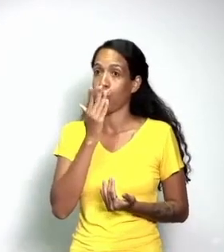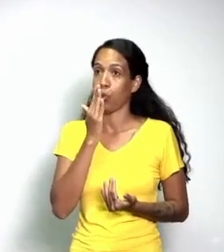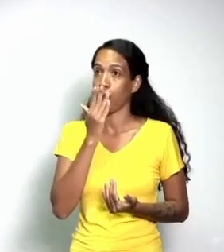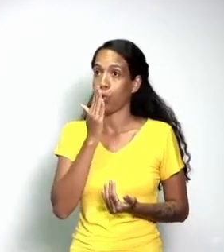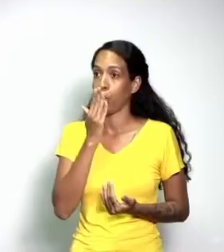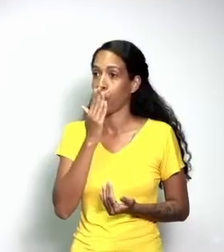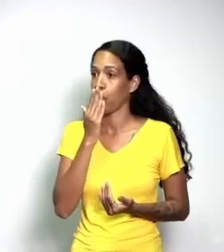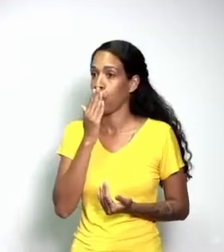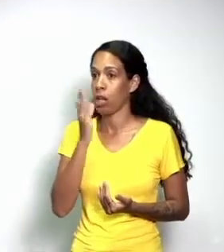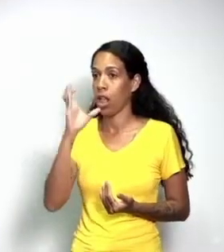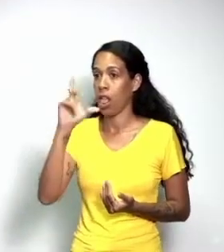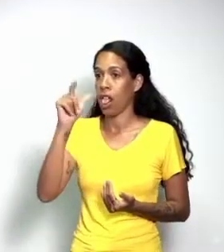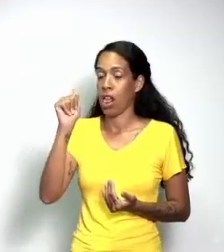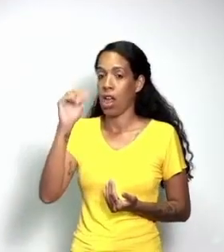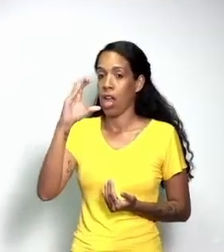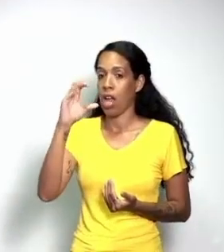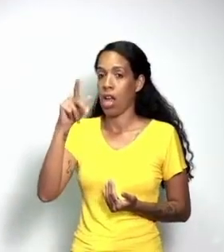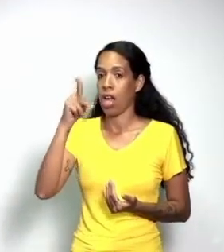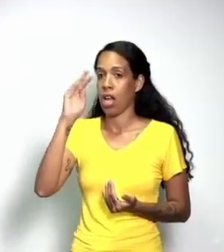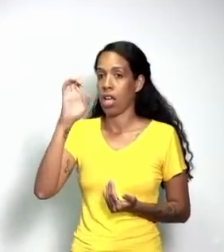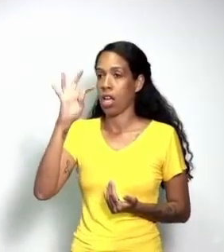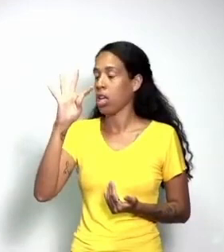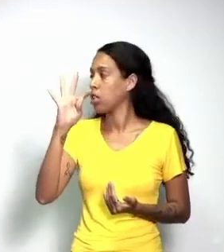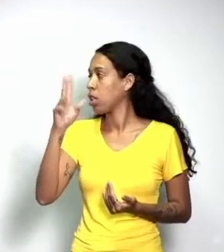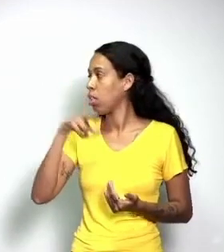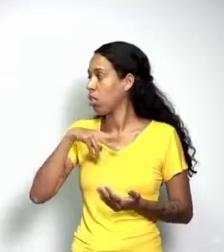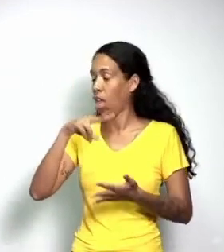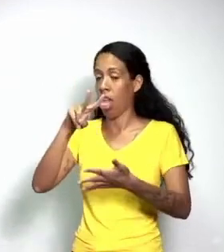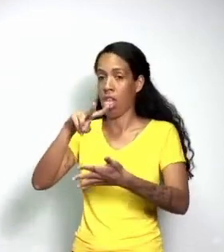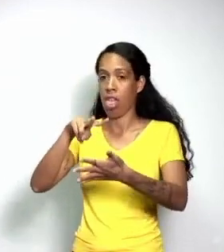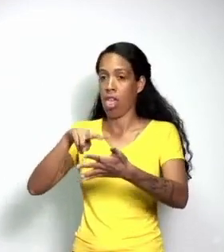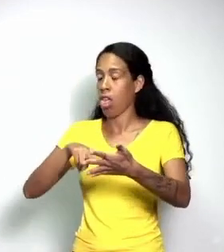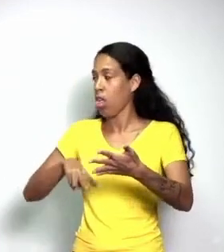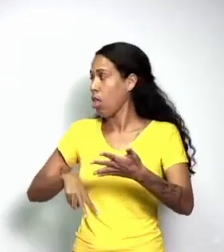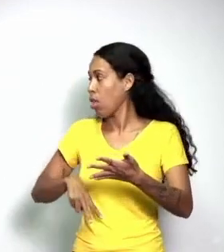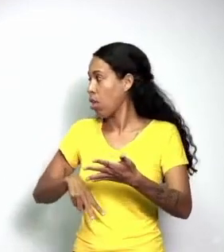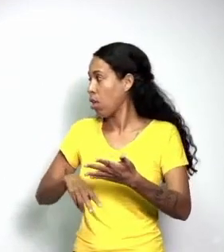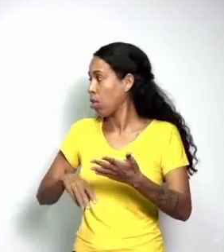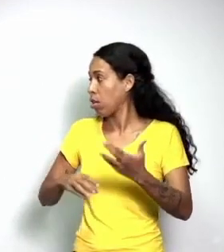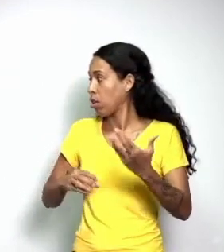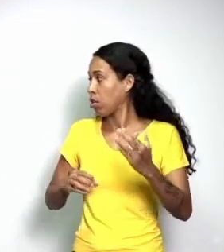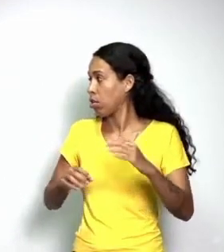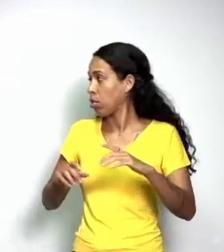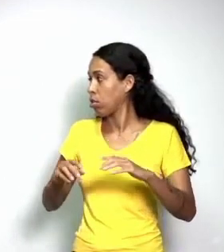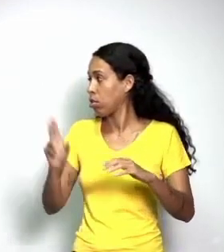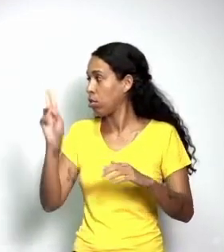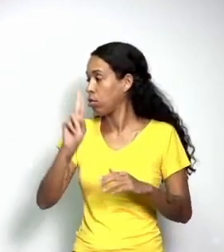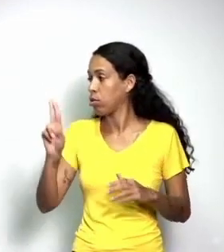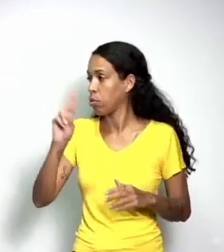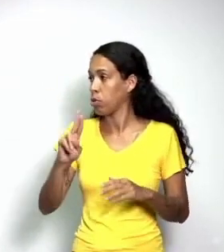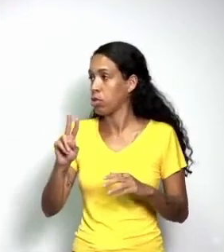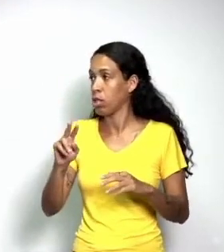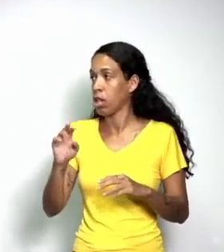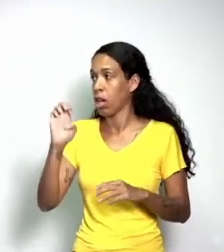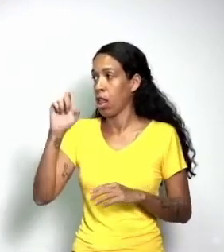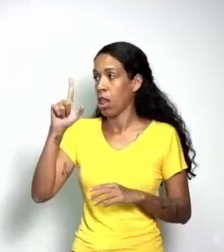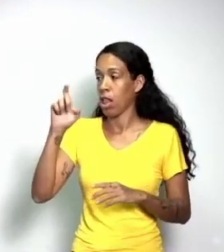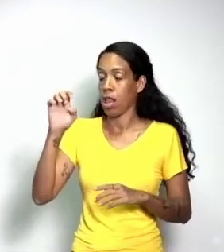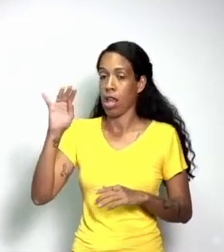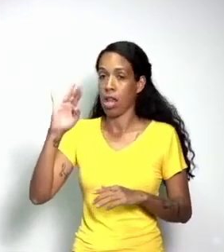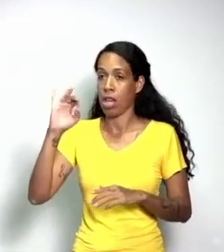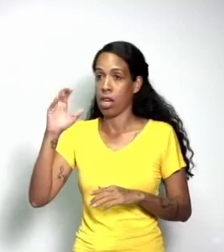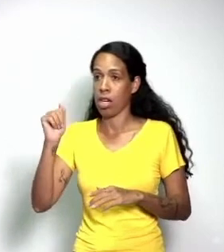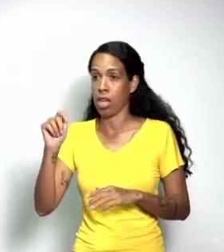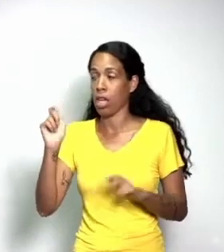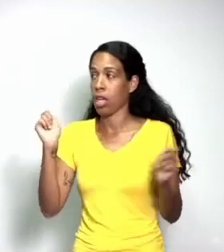a claquete. Aqui tem um leitor também da exposição, muito utilizado pela elétrica, onde a gente